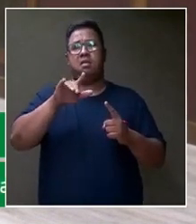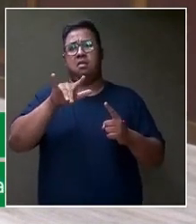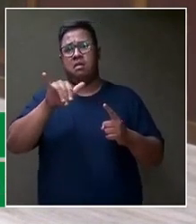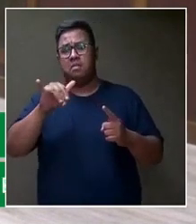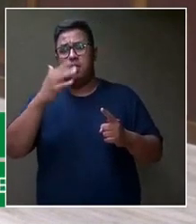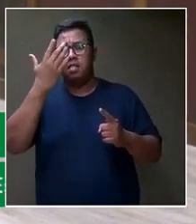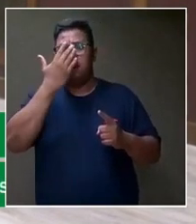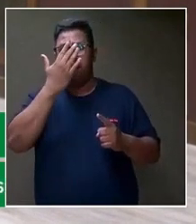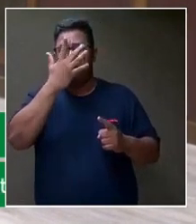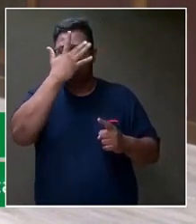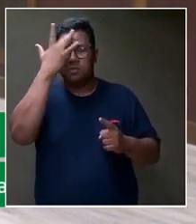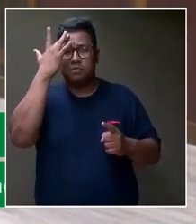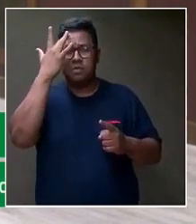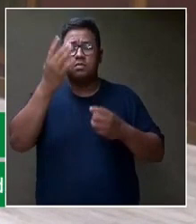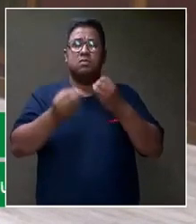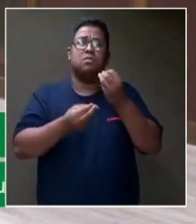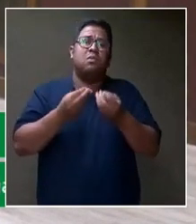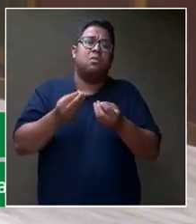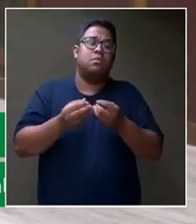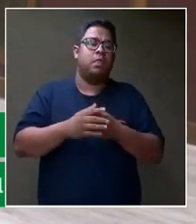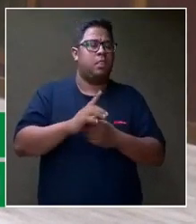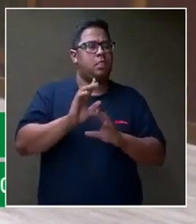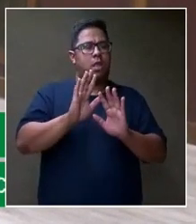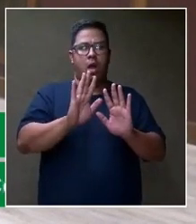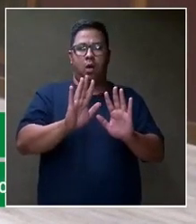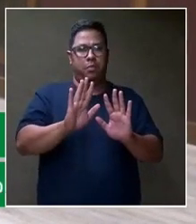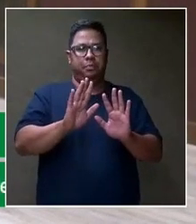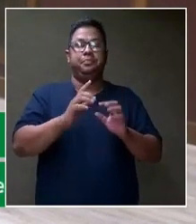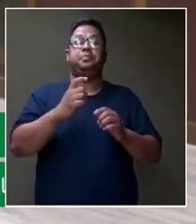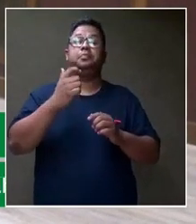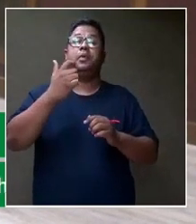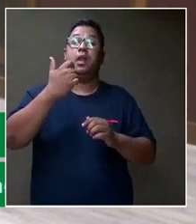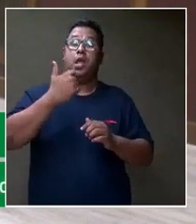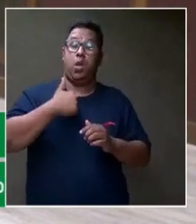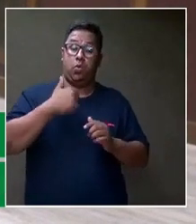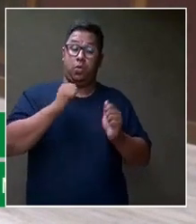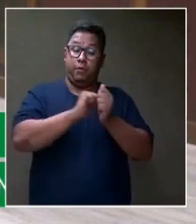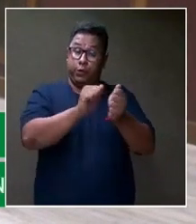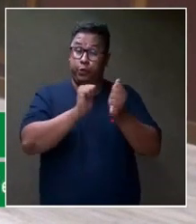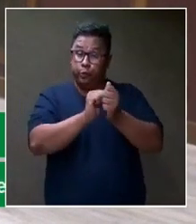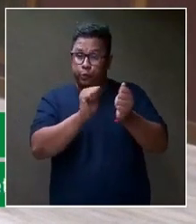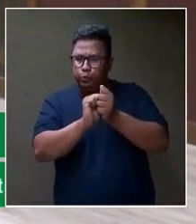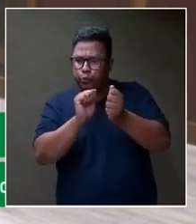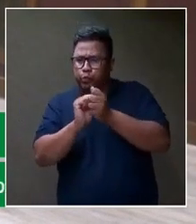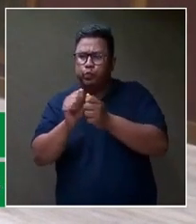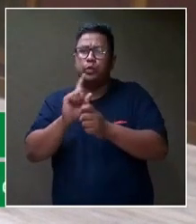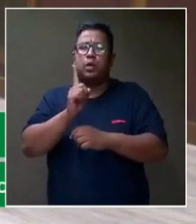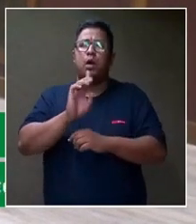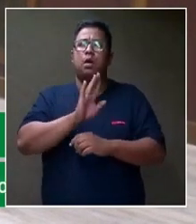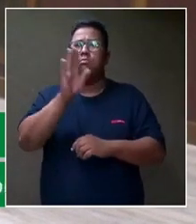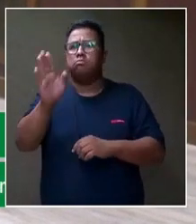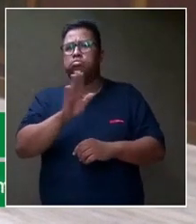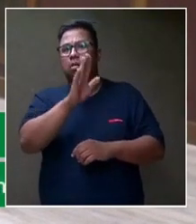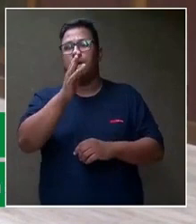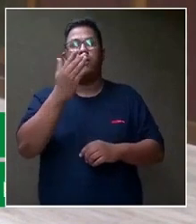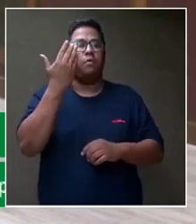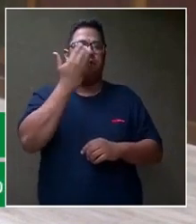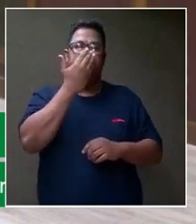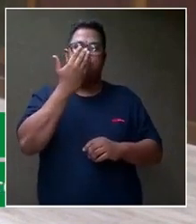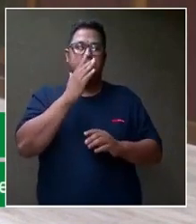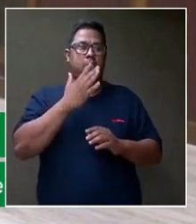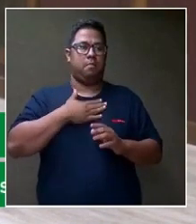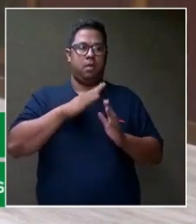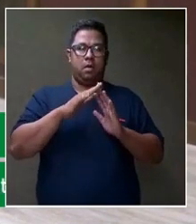Como era esse tratamento dele? Não, como eu disse, eu não estava saindo com eles. Às vezes que teve em casa, não vi.